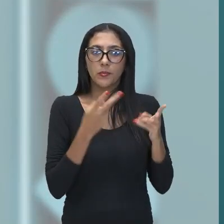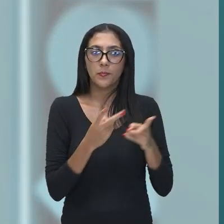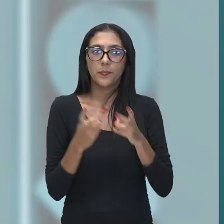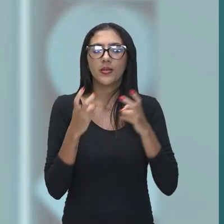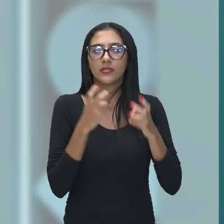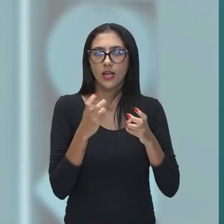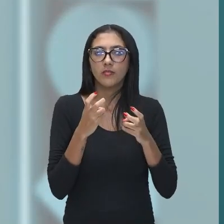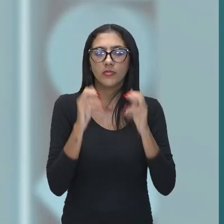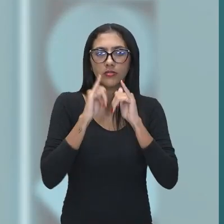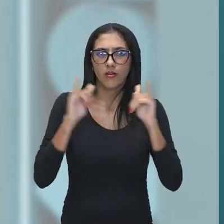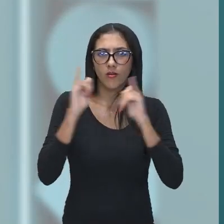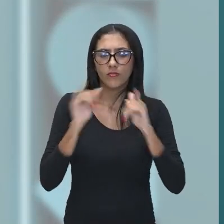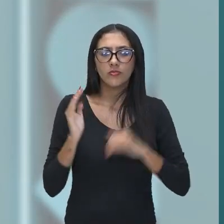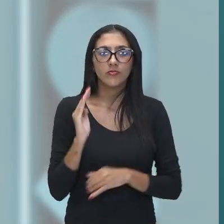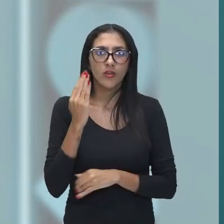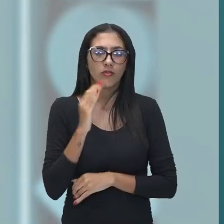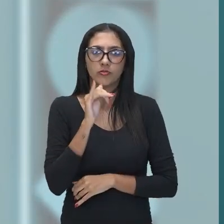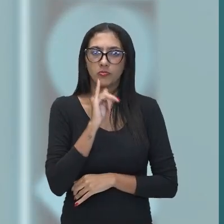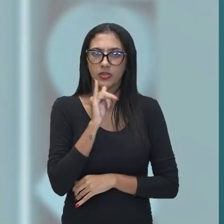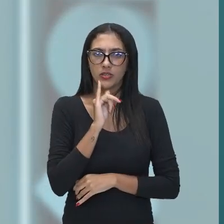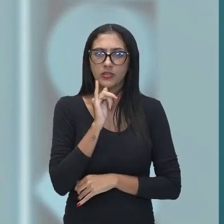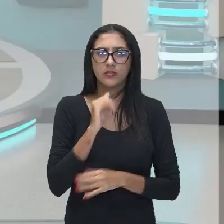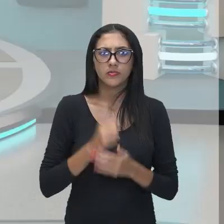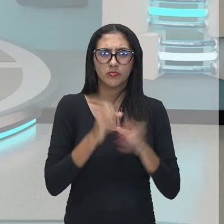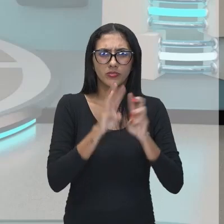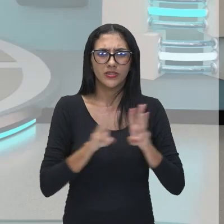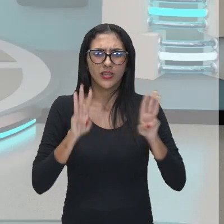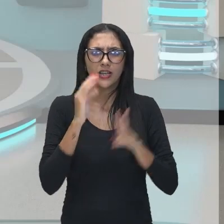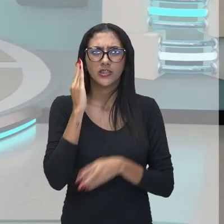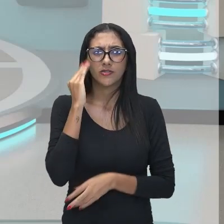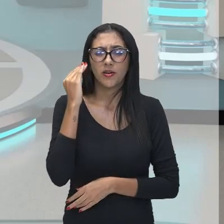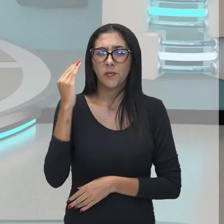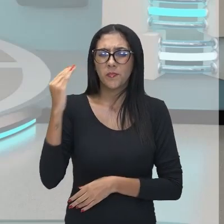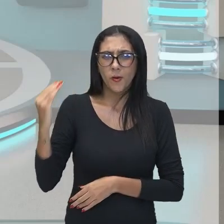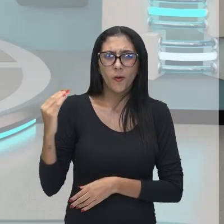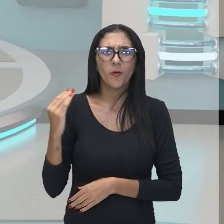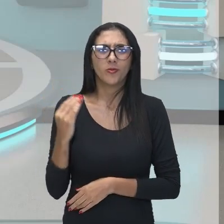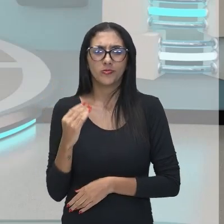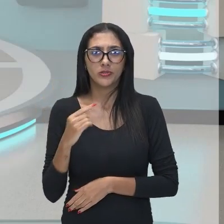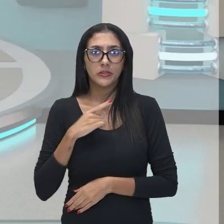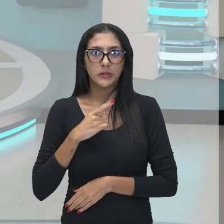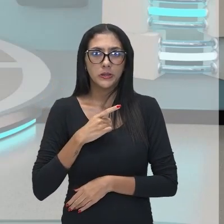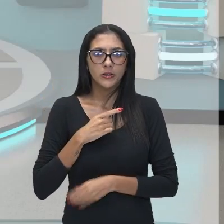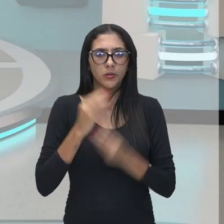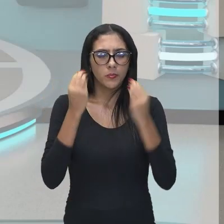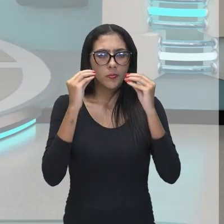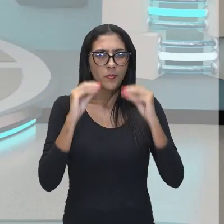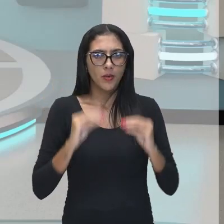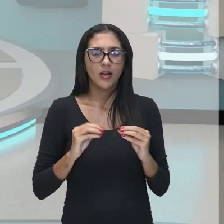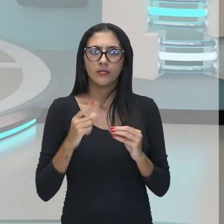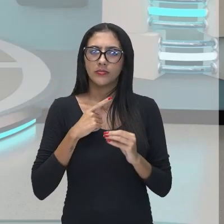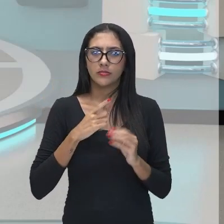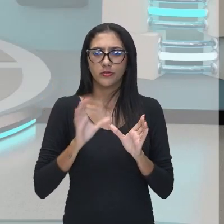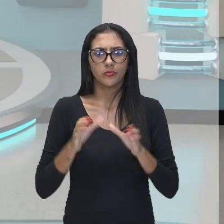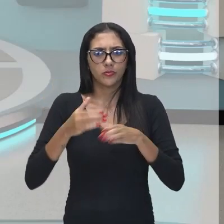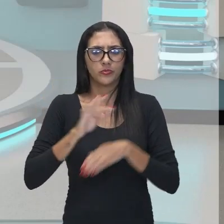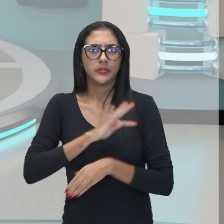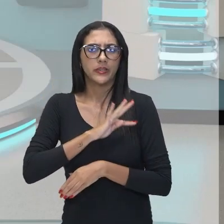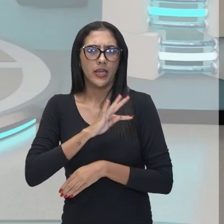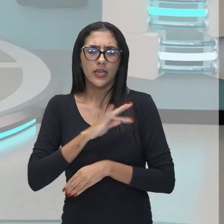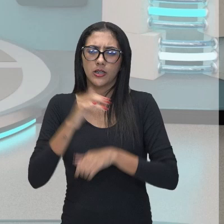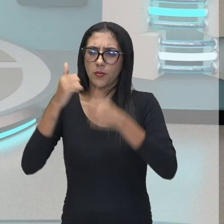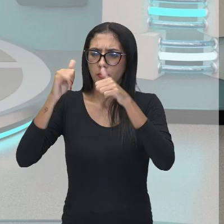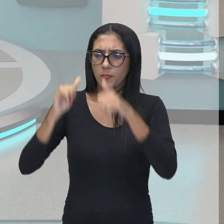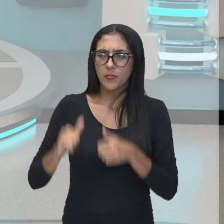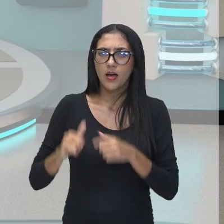porque veículos de comunicação de grande importância, veículos de grande mídia, eles possuem uma equipe técnica que faz a